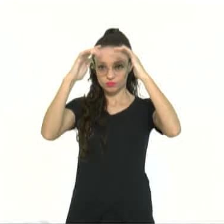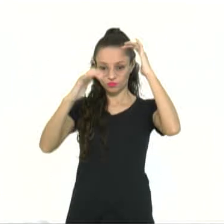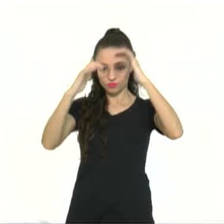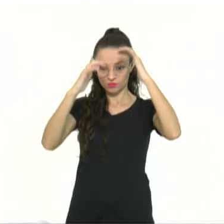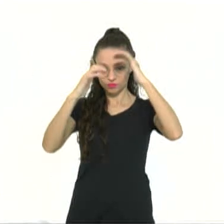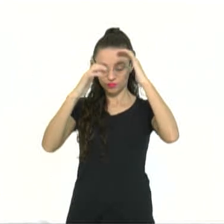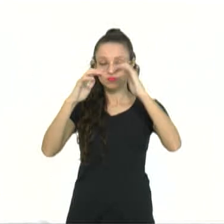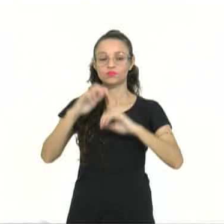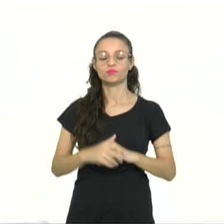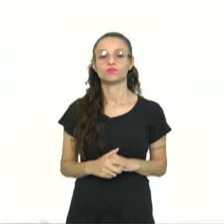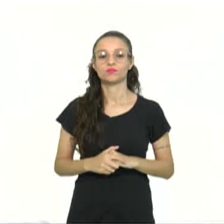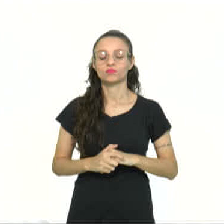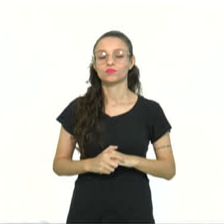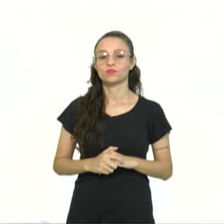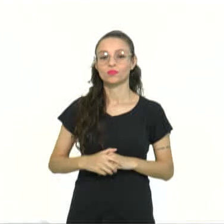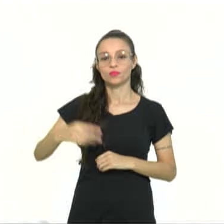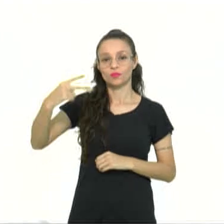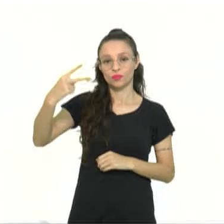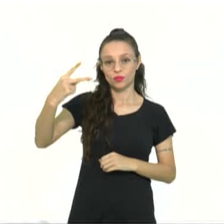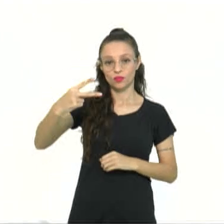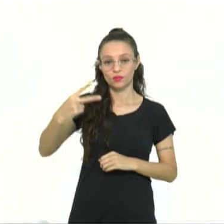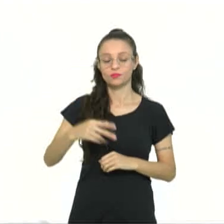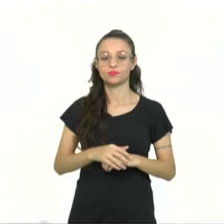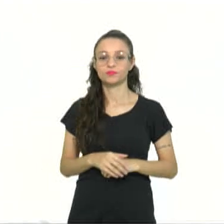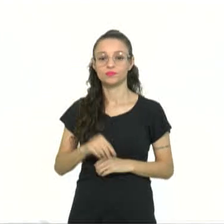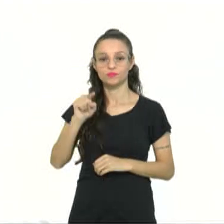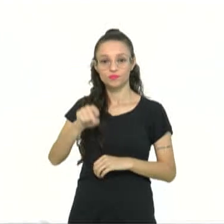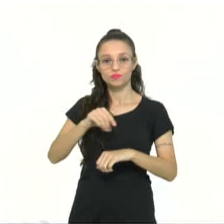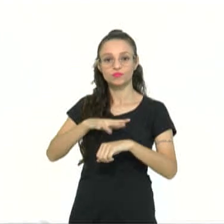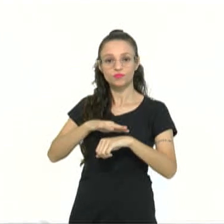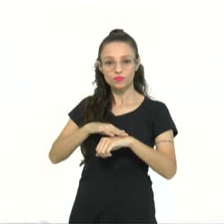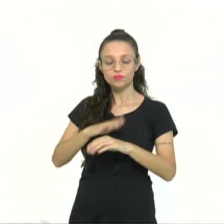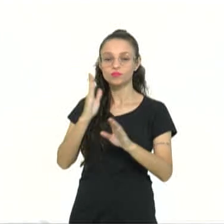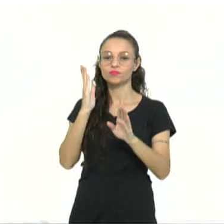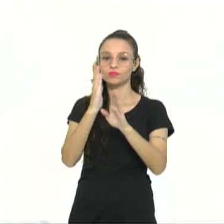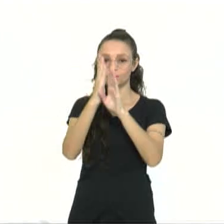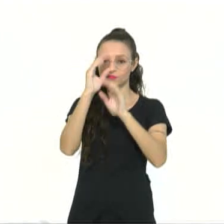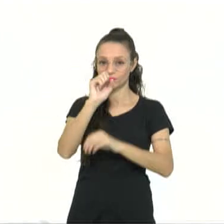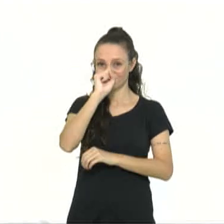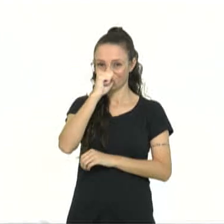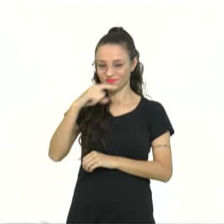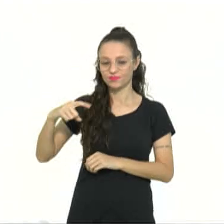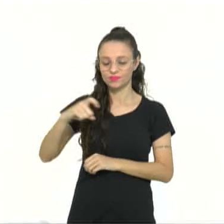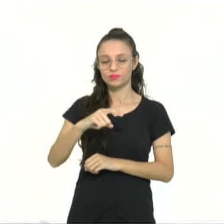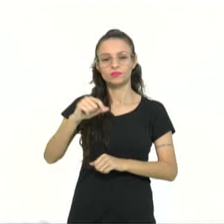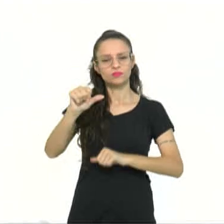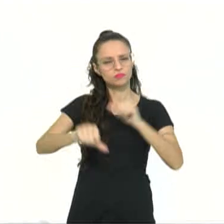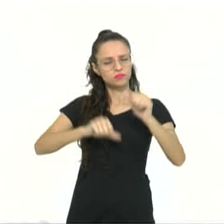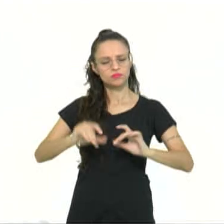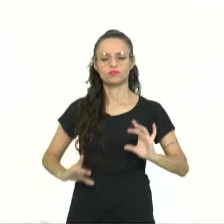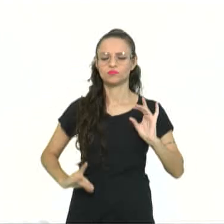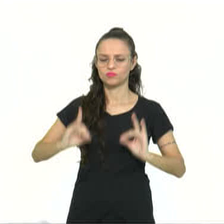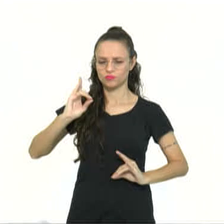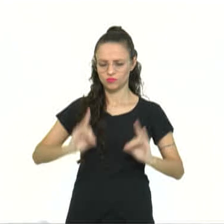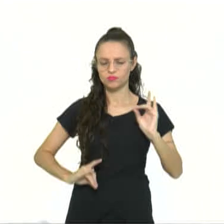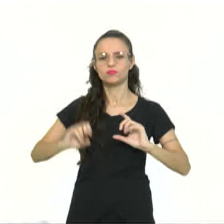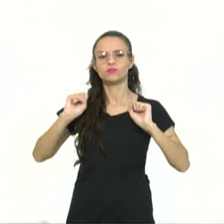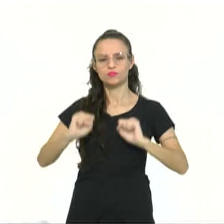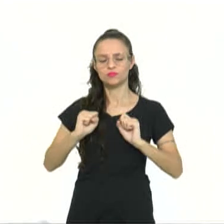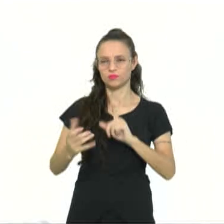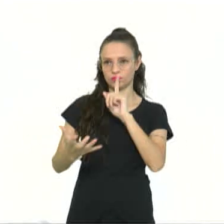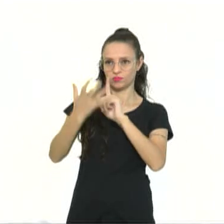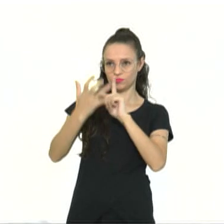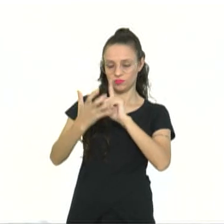mesmos. 2. A cisticercose é uma doença causada por alterações hormonais que podem afetar o sistema